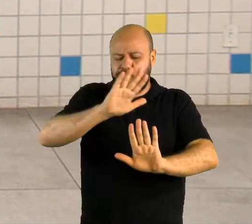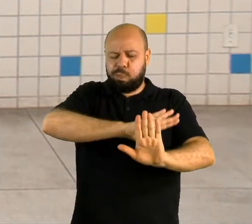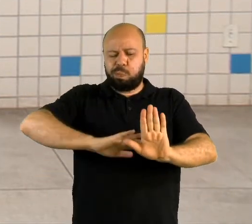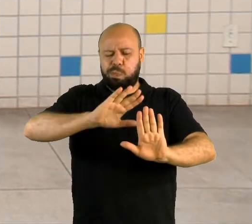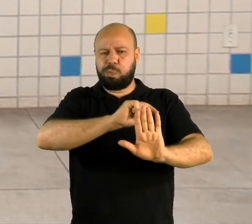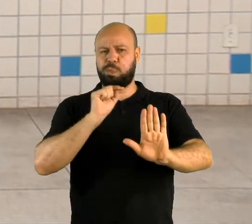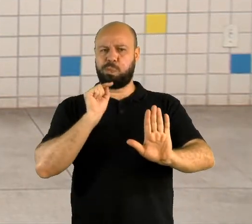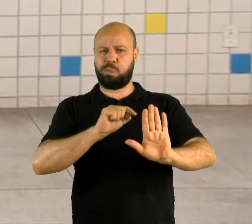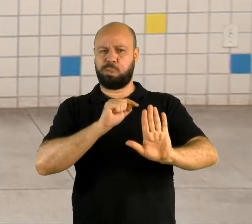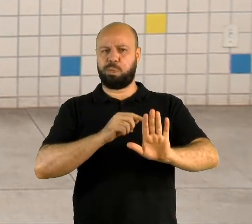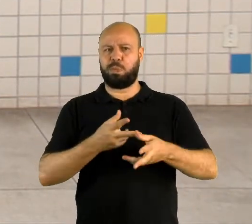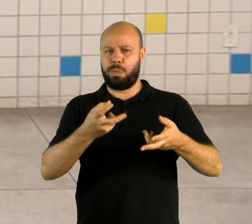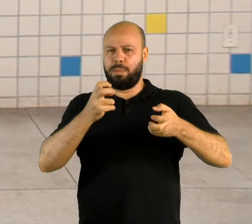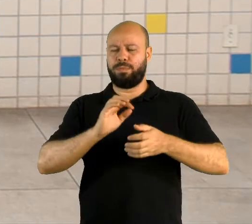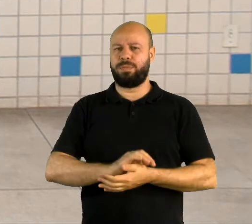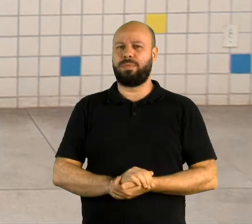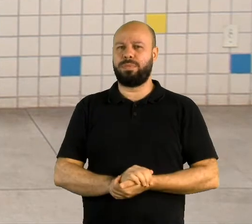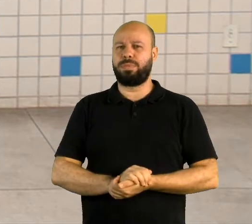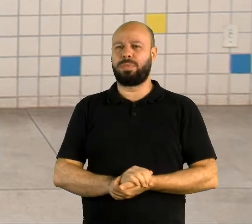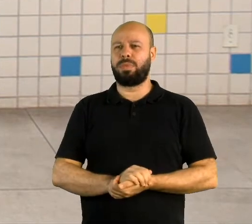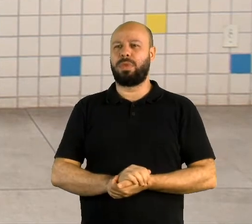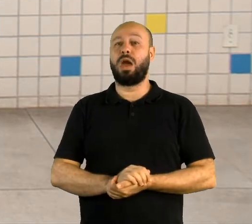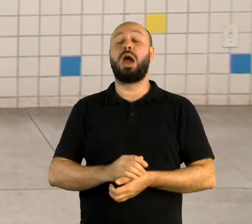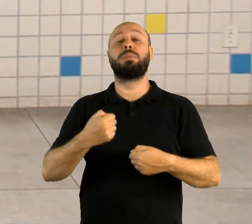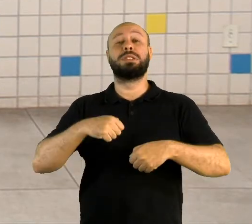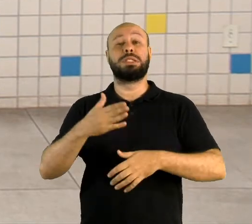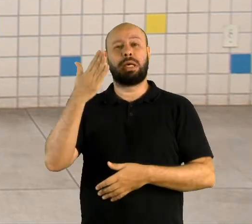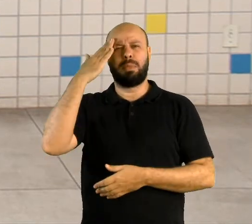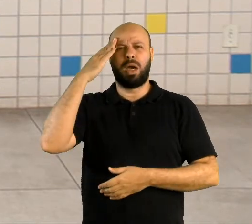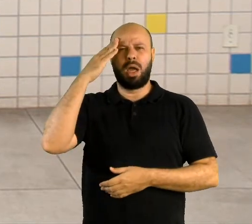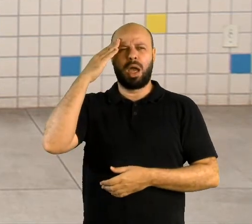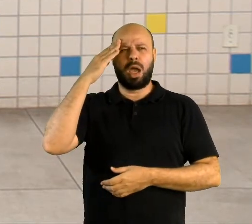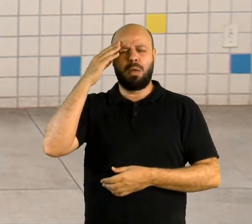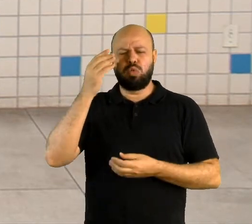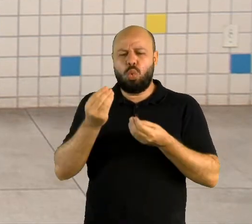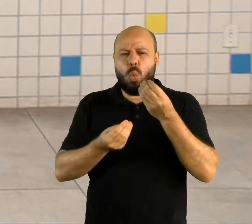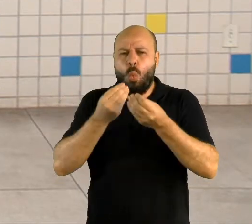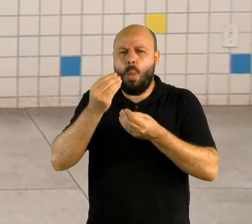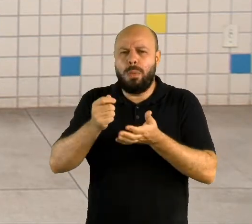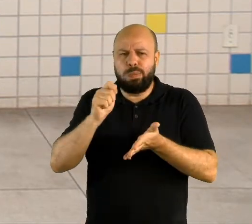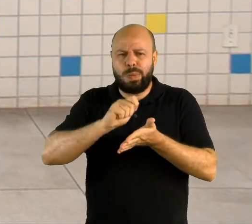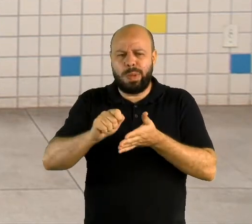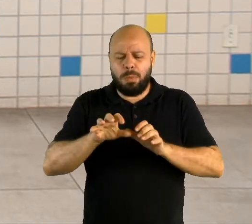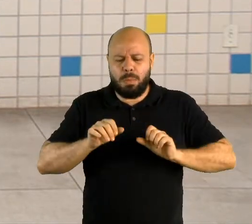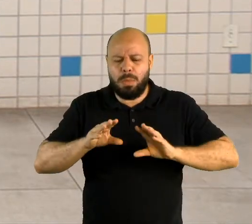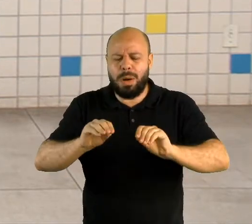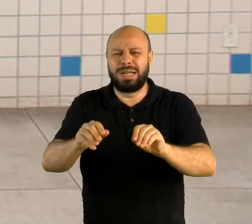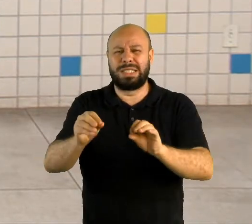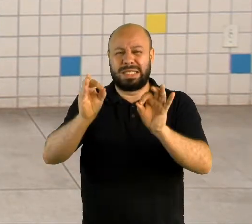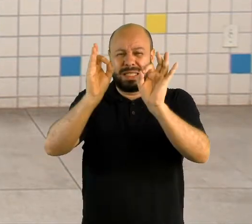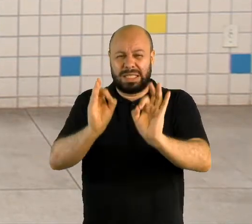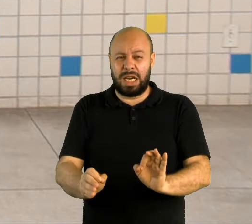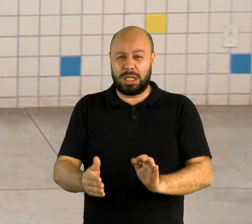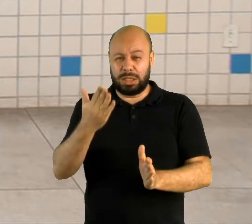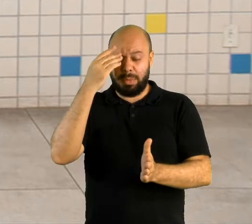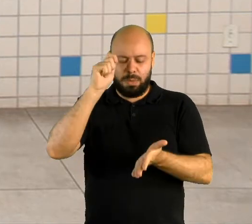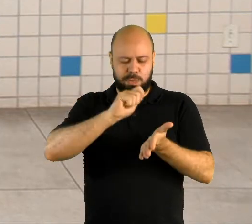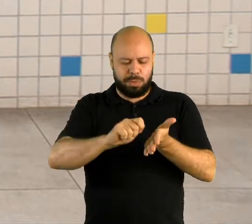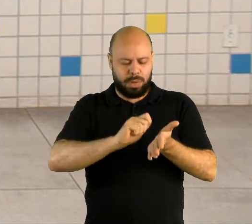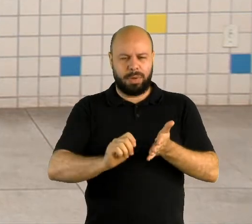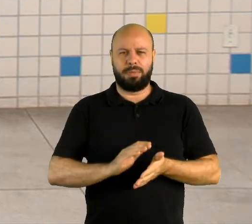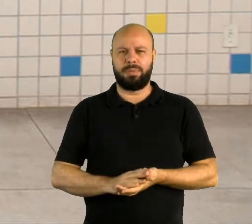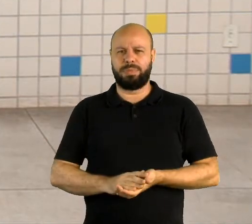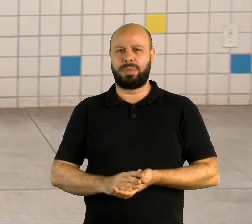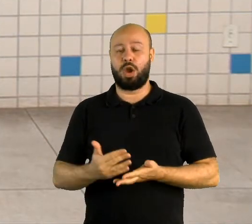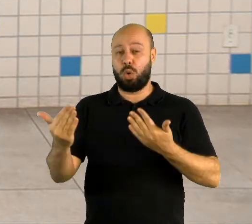O que se espera dele é que domine outras, em suma, que saiba escrever. Esse